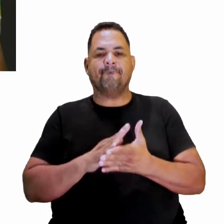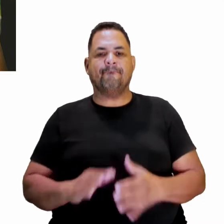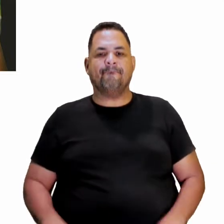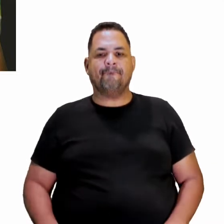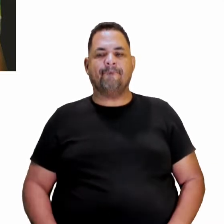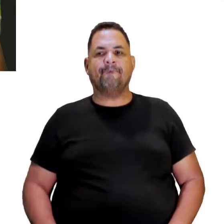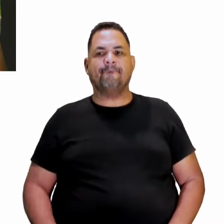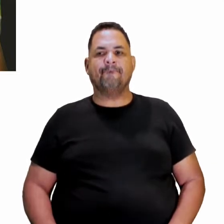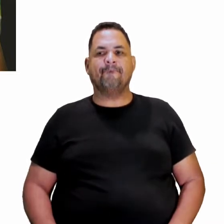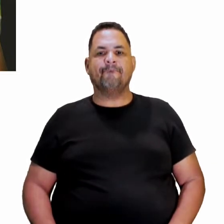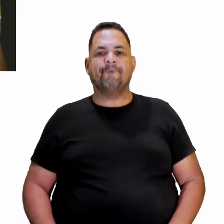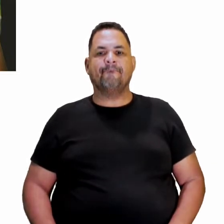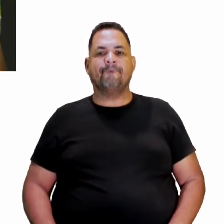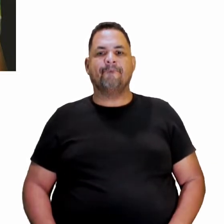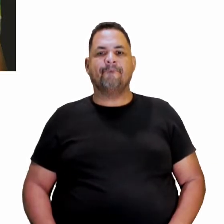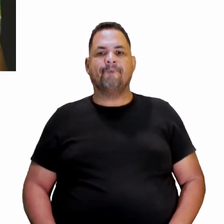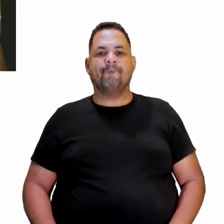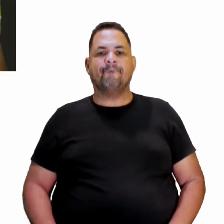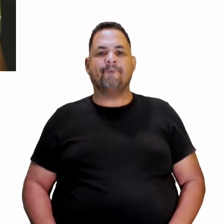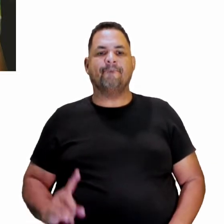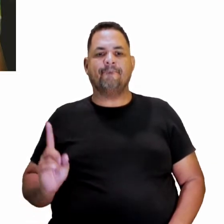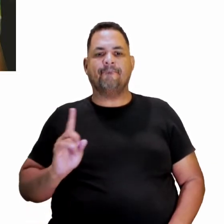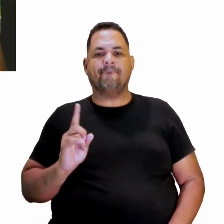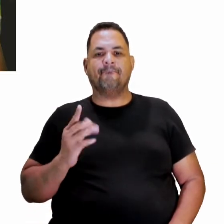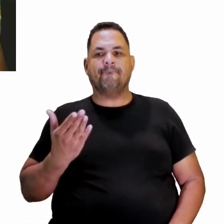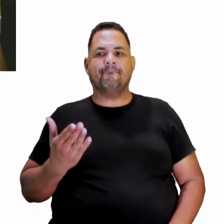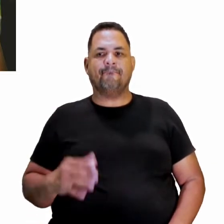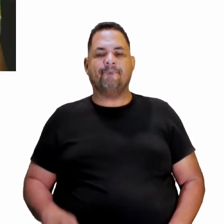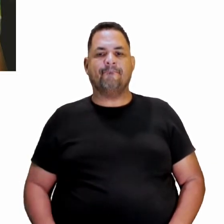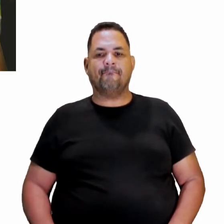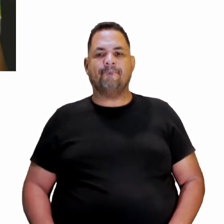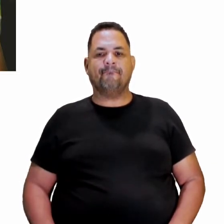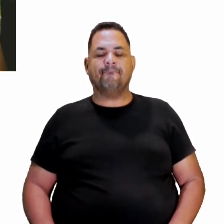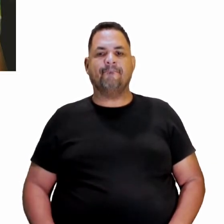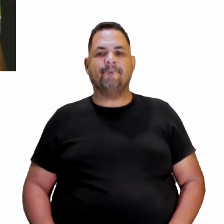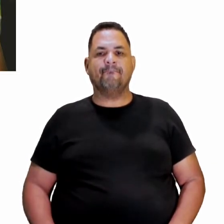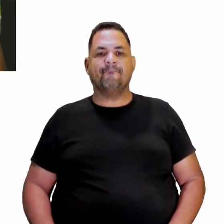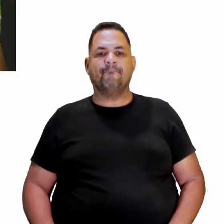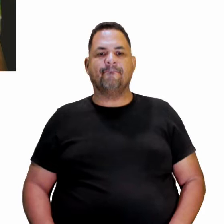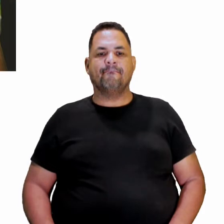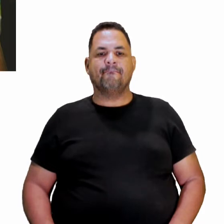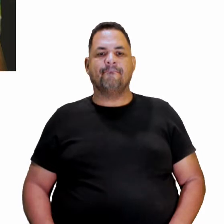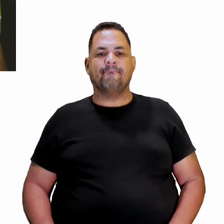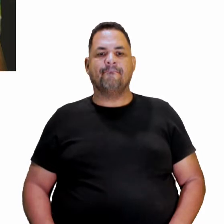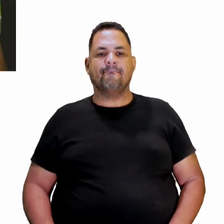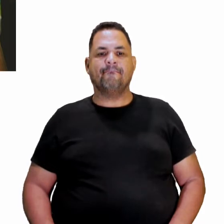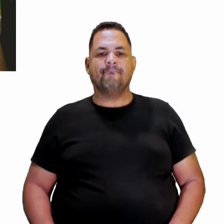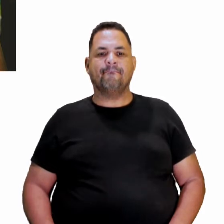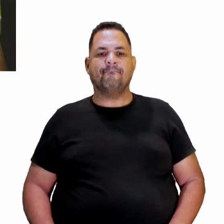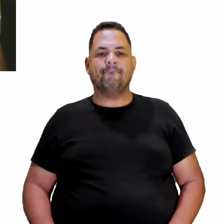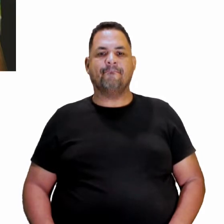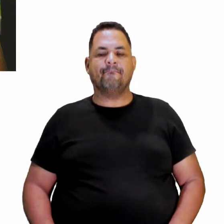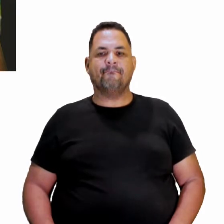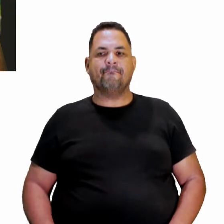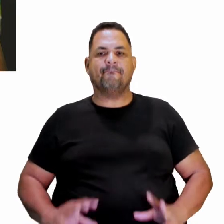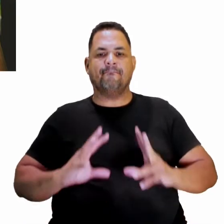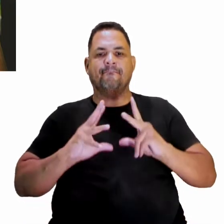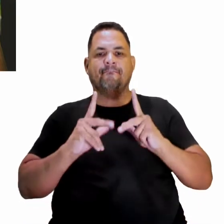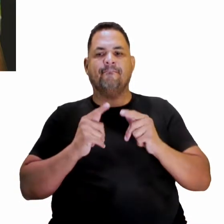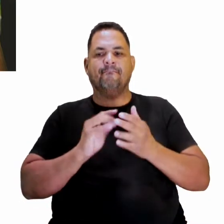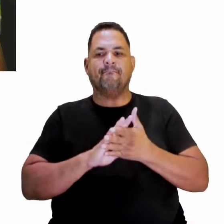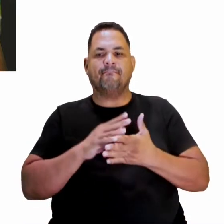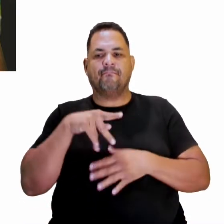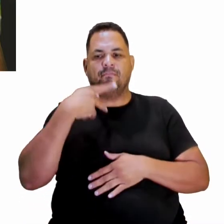Ele vai ser só apenas não pra gente. Não. No, I didn't. Não. Tudo isso para